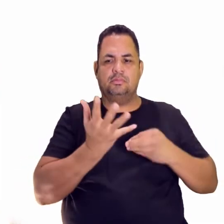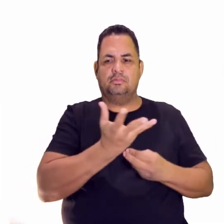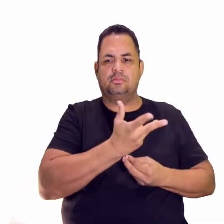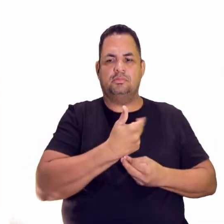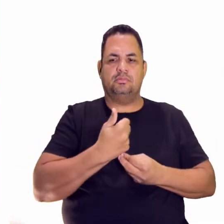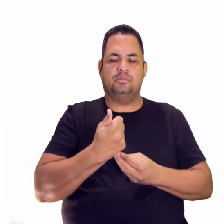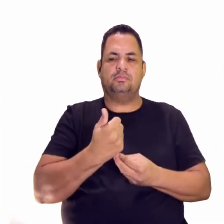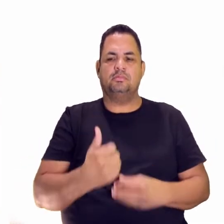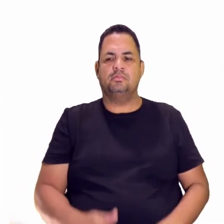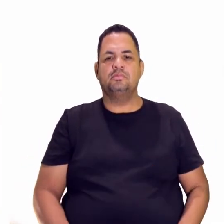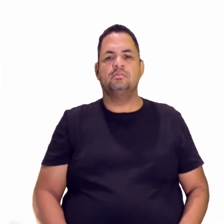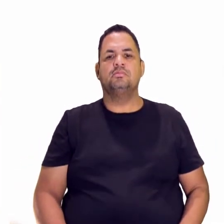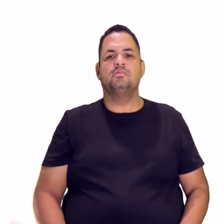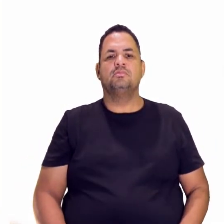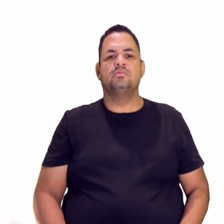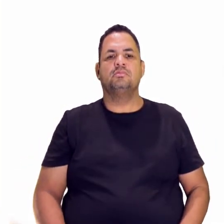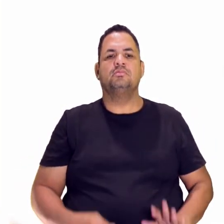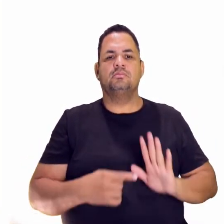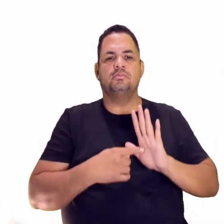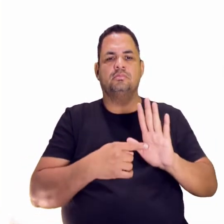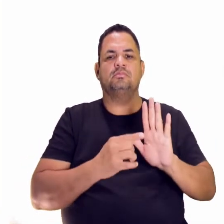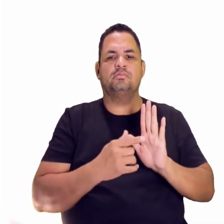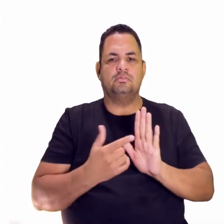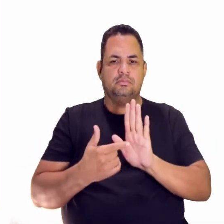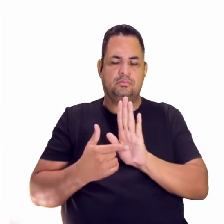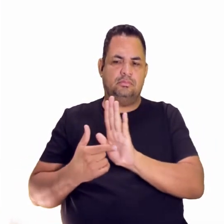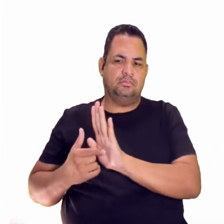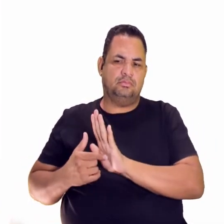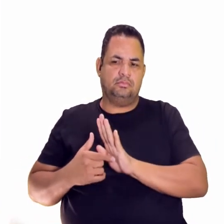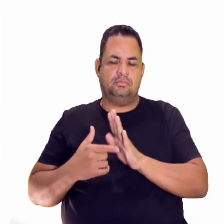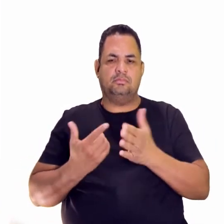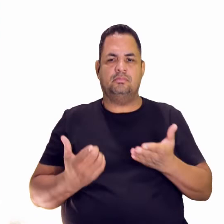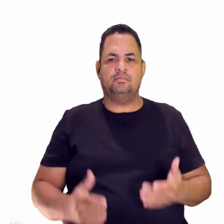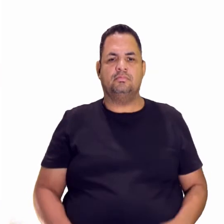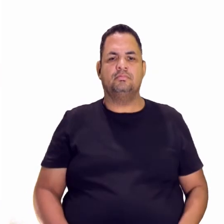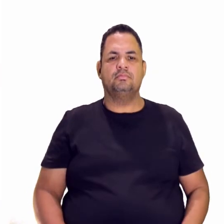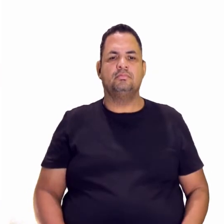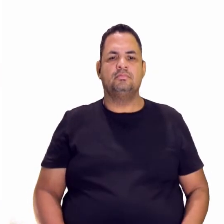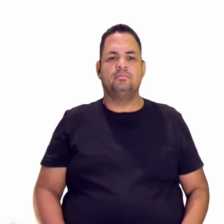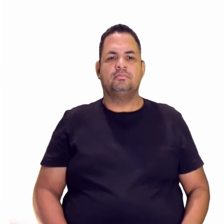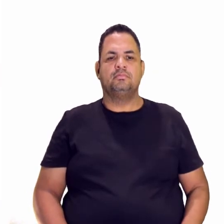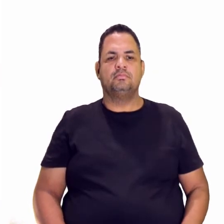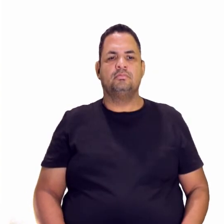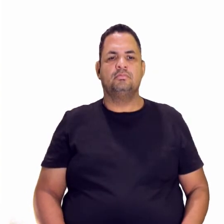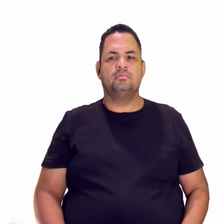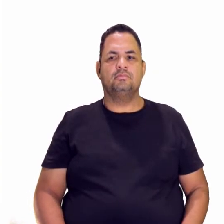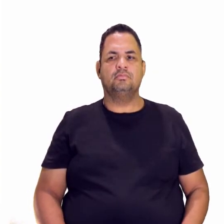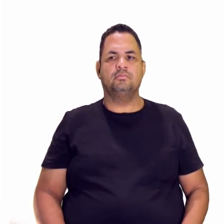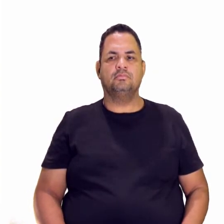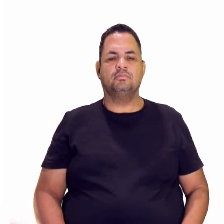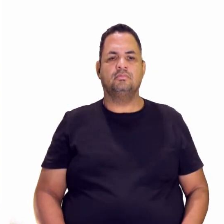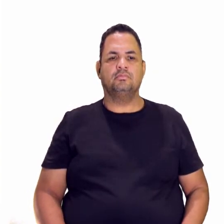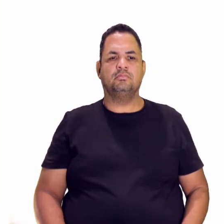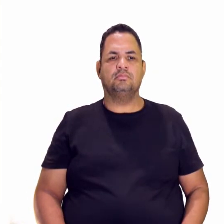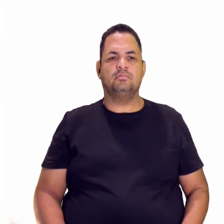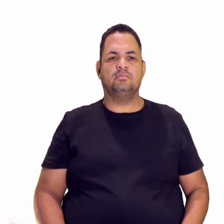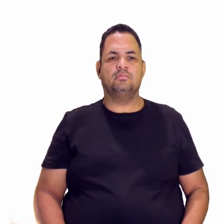baseadas na mostra, na exposição da natureza.